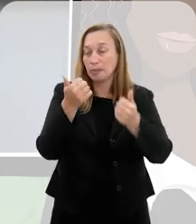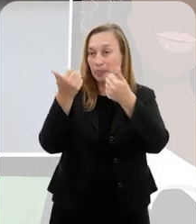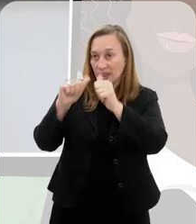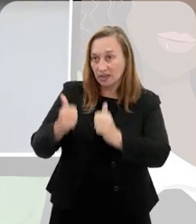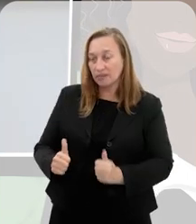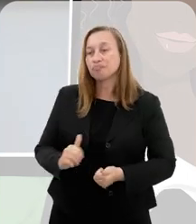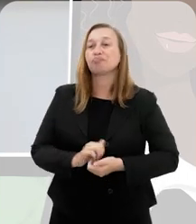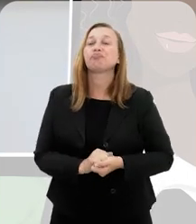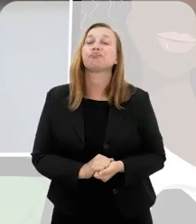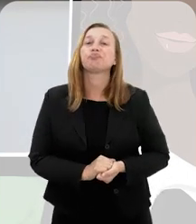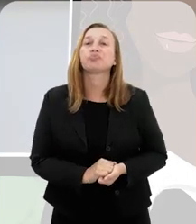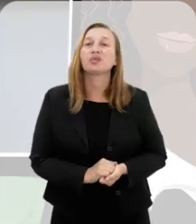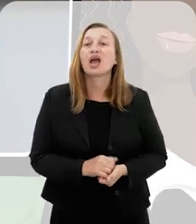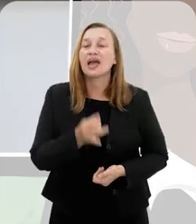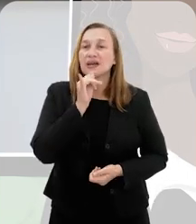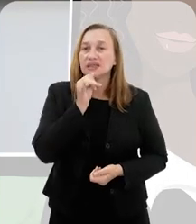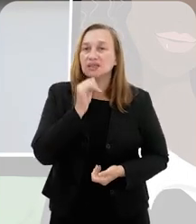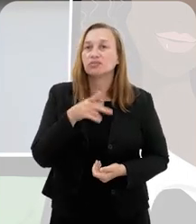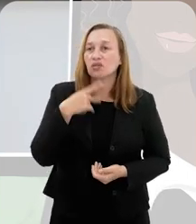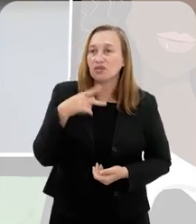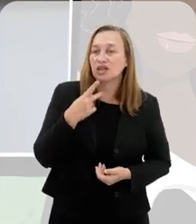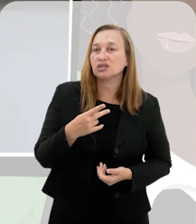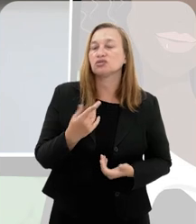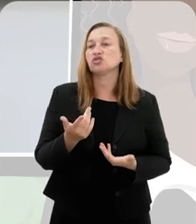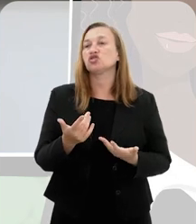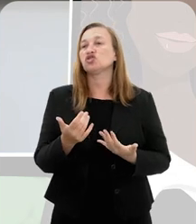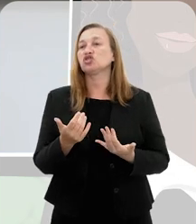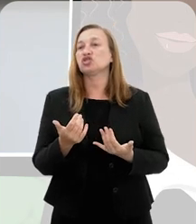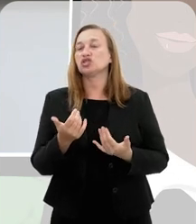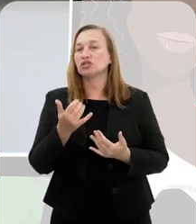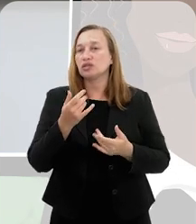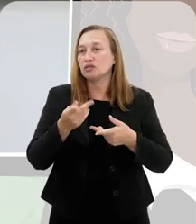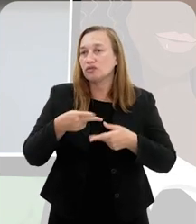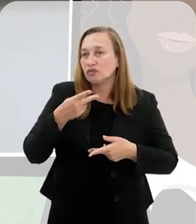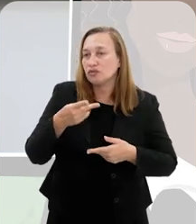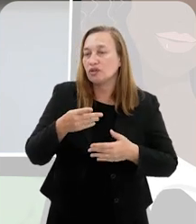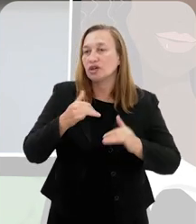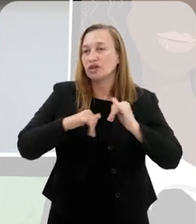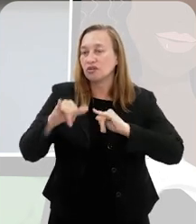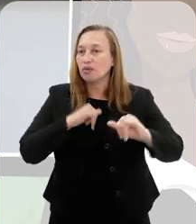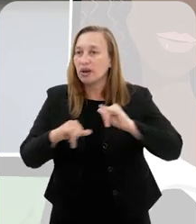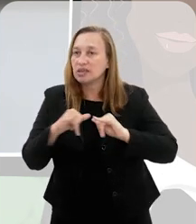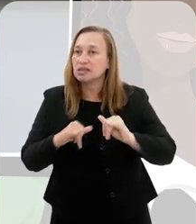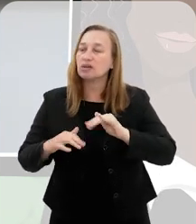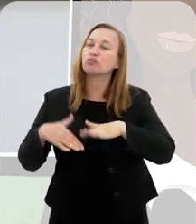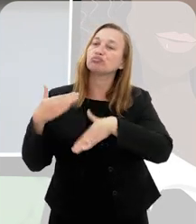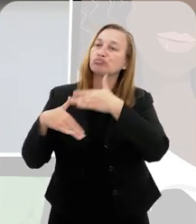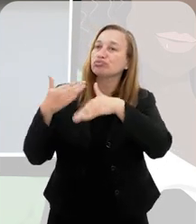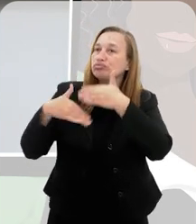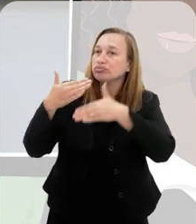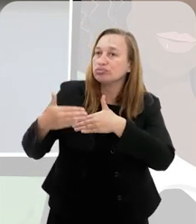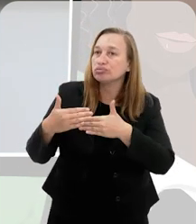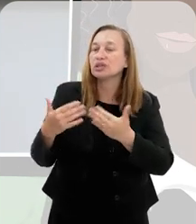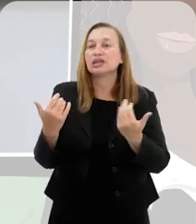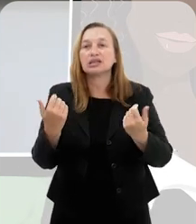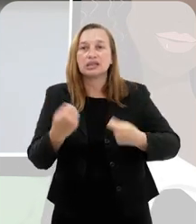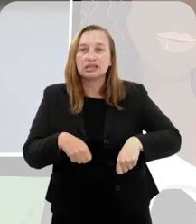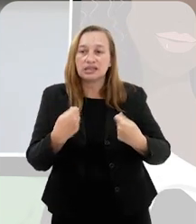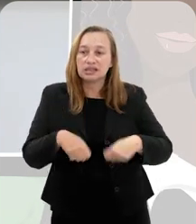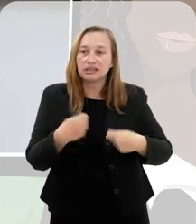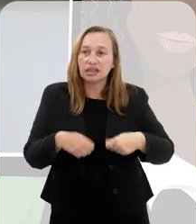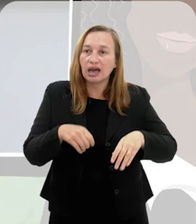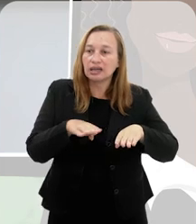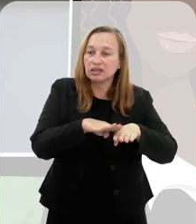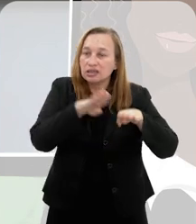na verdade, a análise. Por exemplo, estamos falando de recortes, estamos falando de avanços, de necessidade,